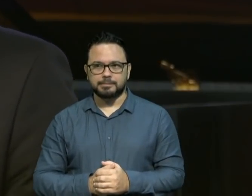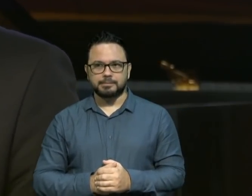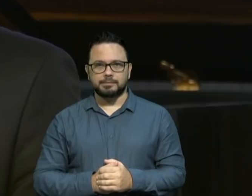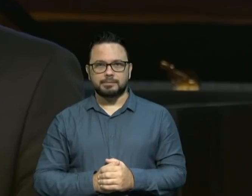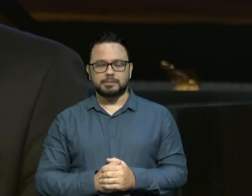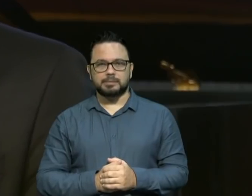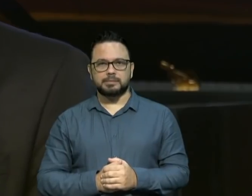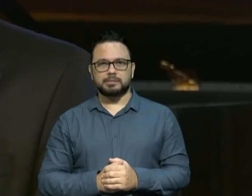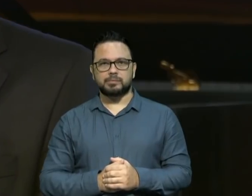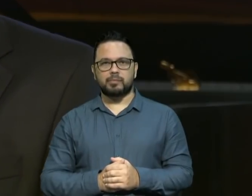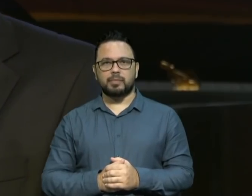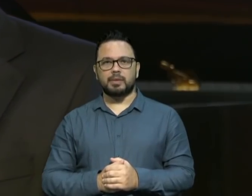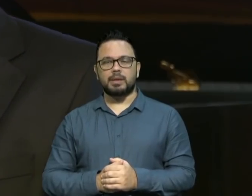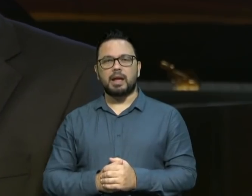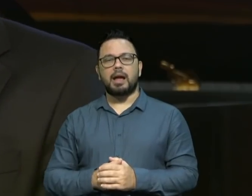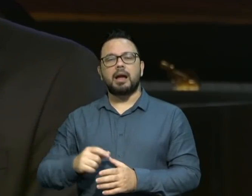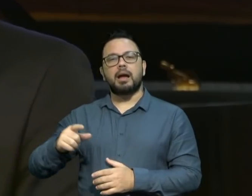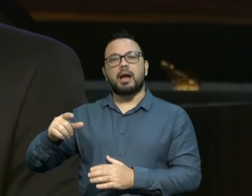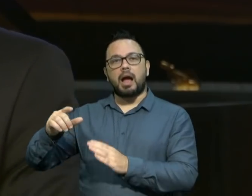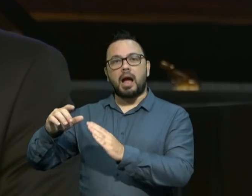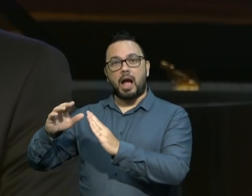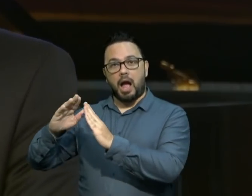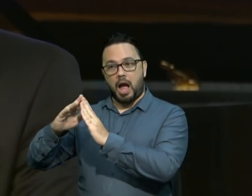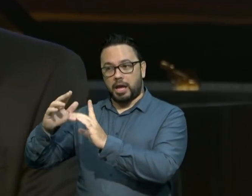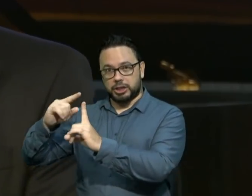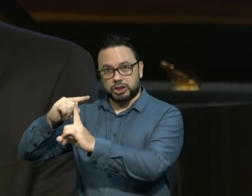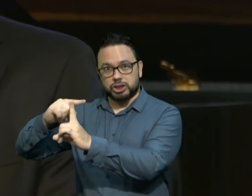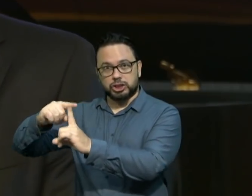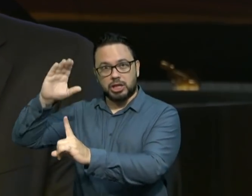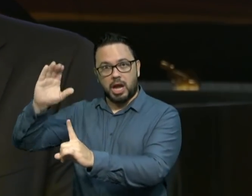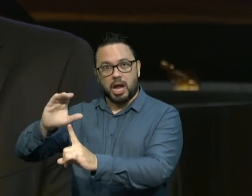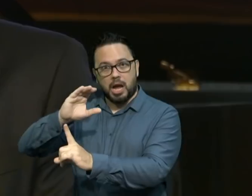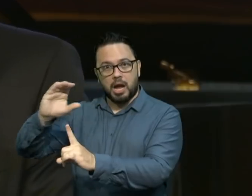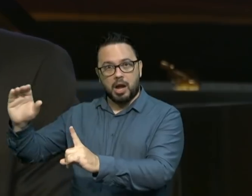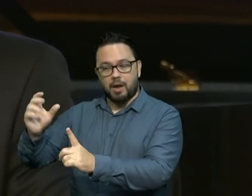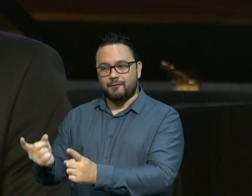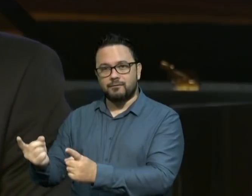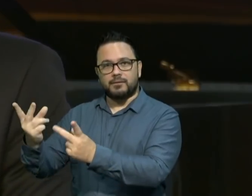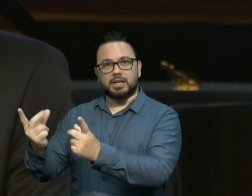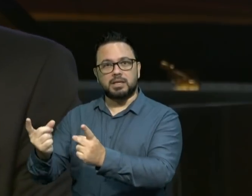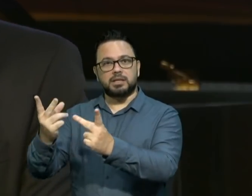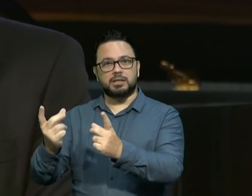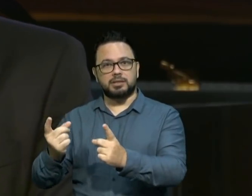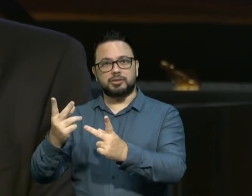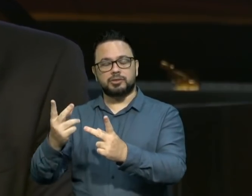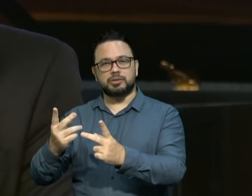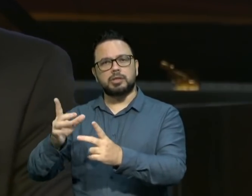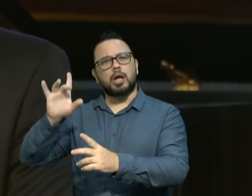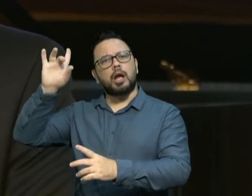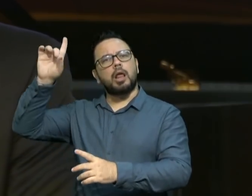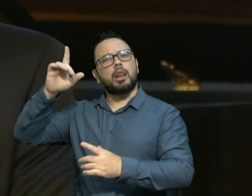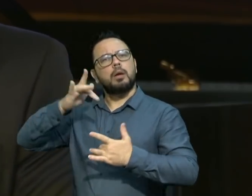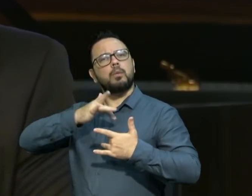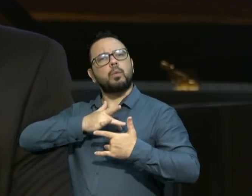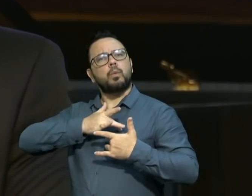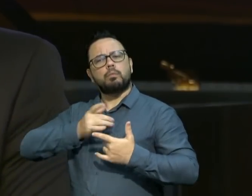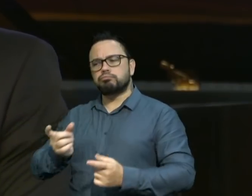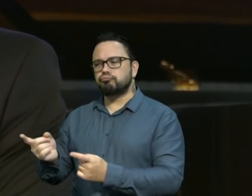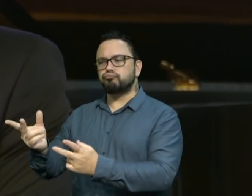e as indulgências para que Deus fosse indulgente misericordioso